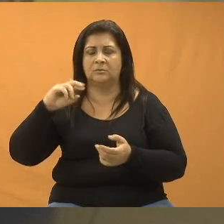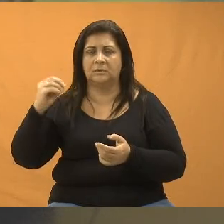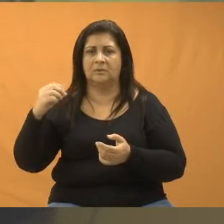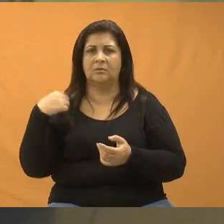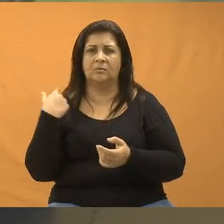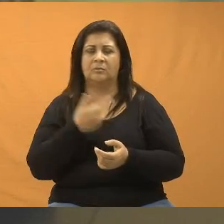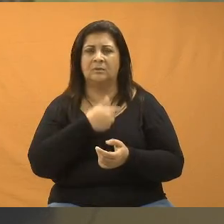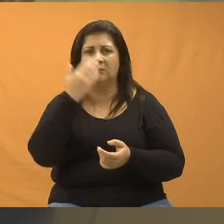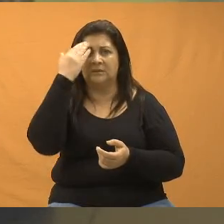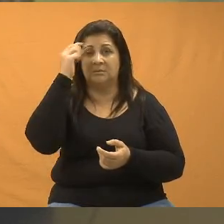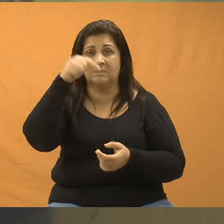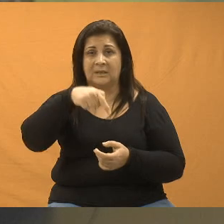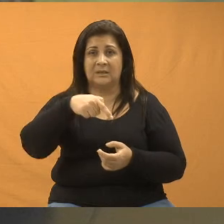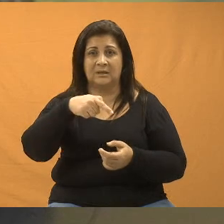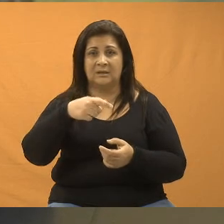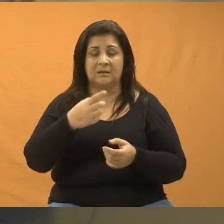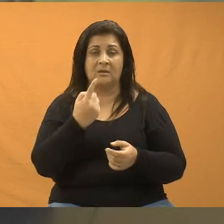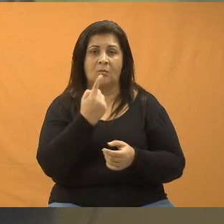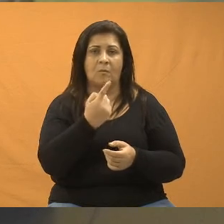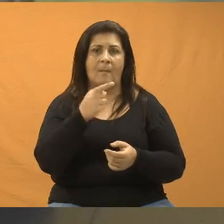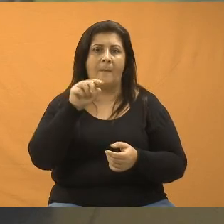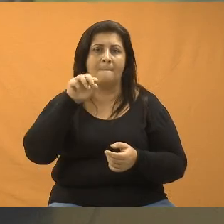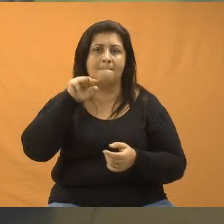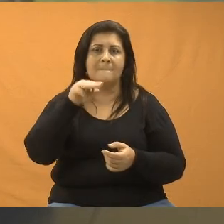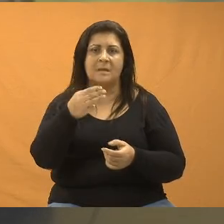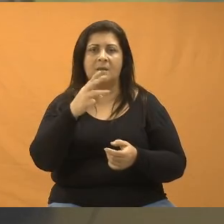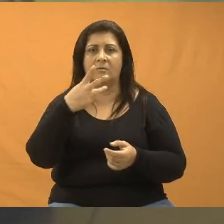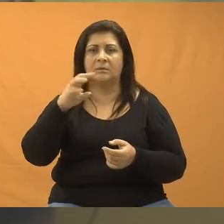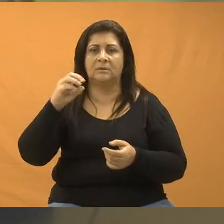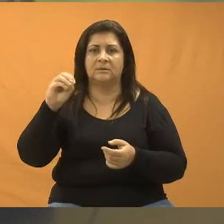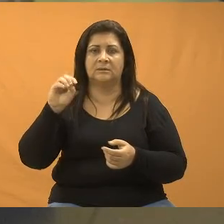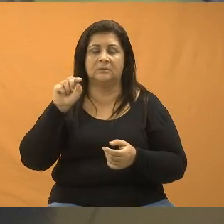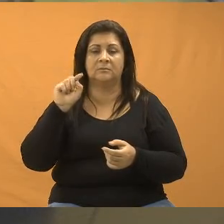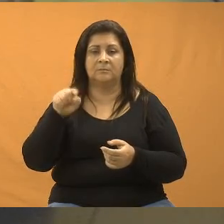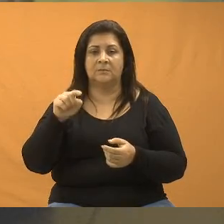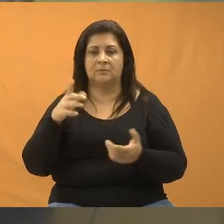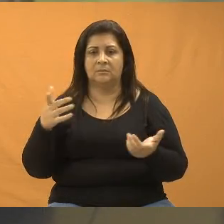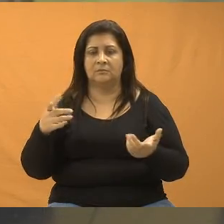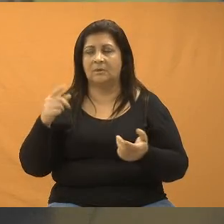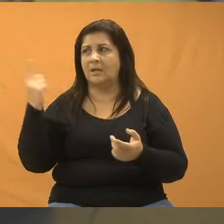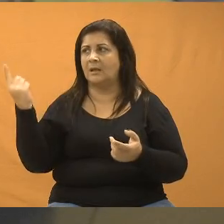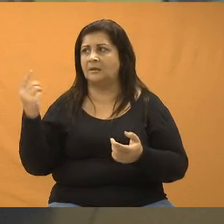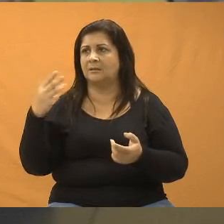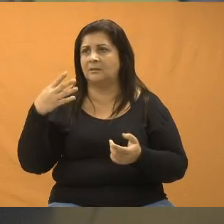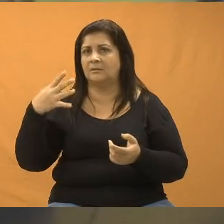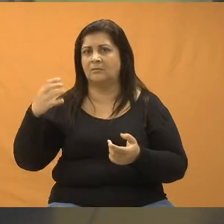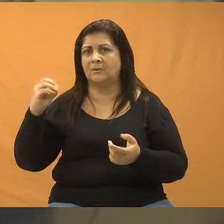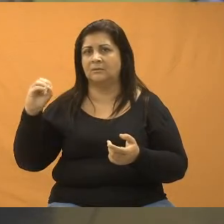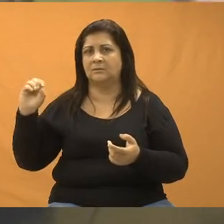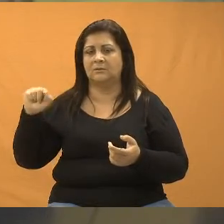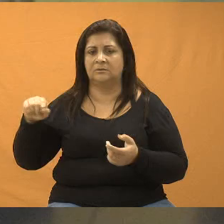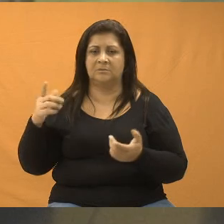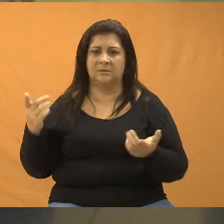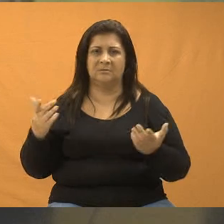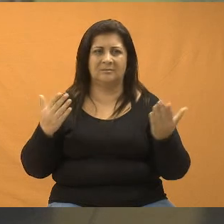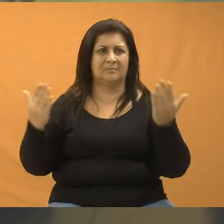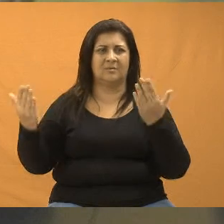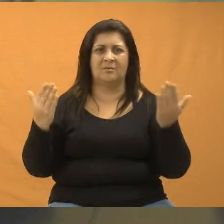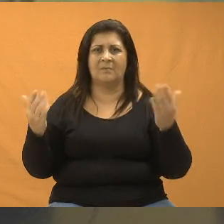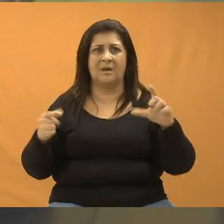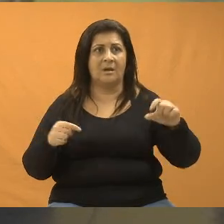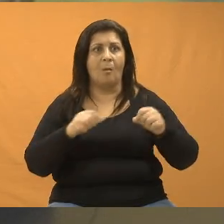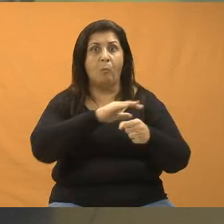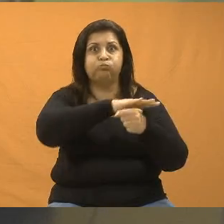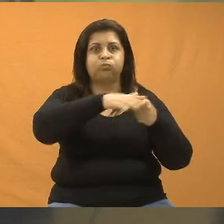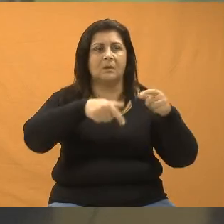nossa região uma população de 1.300.000 habitantes contra 450 mil habitantes de lá. Então, mesmo tendo se você fizer a